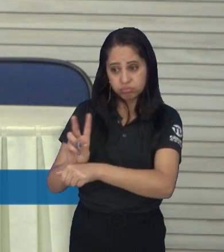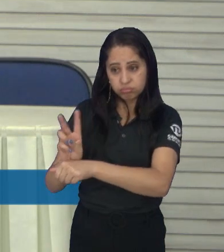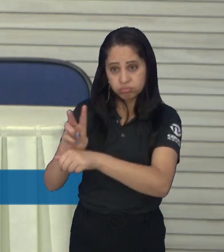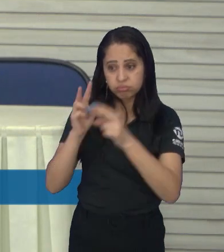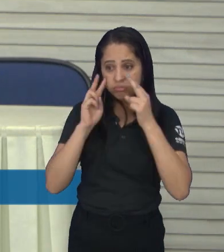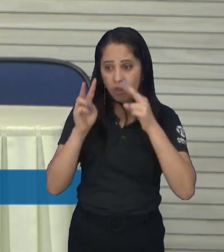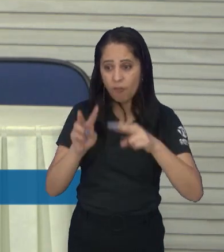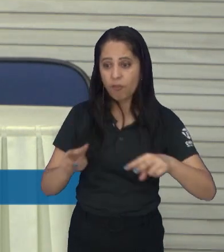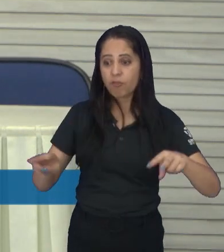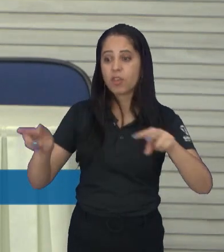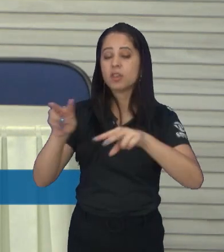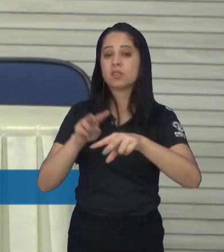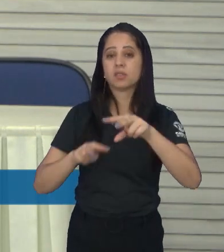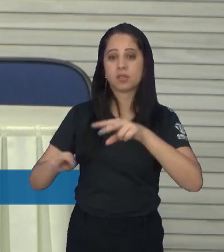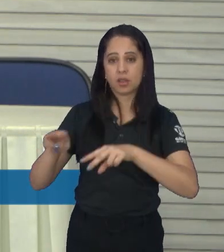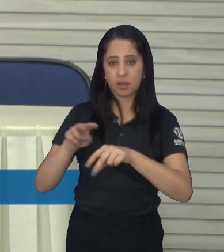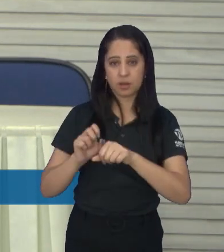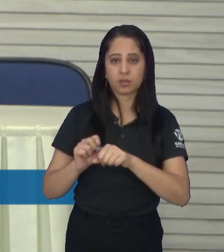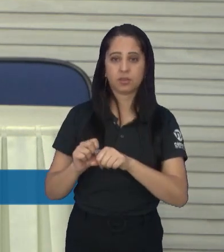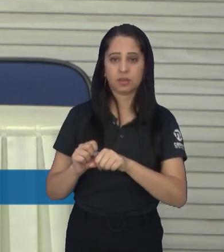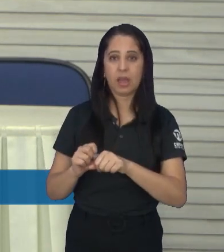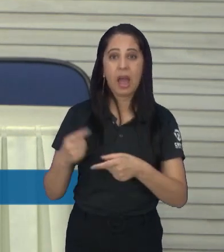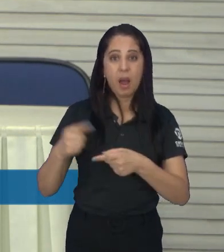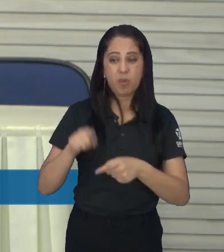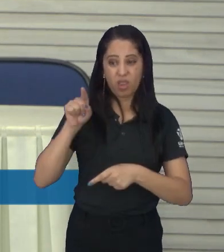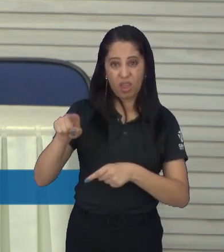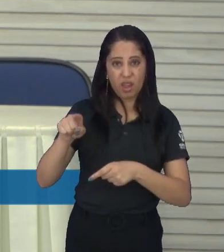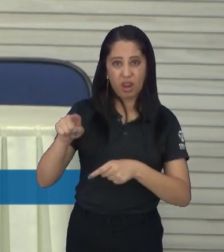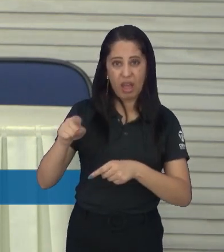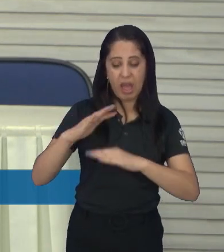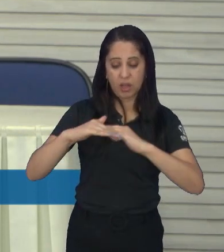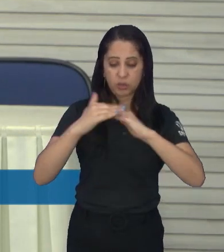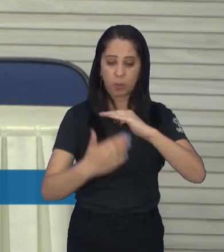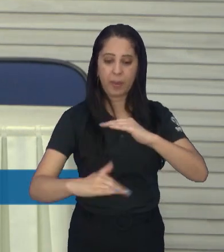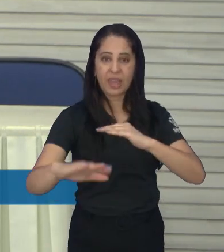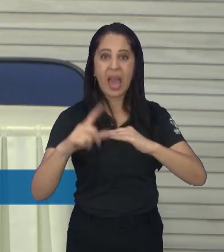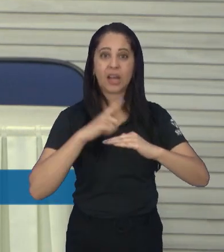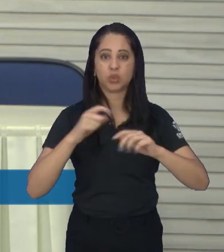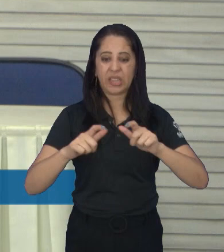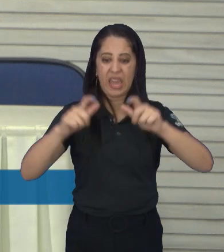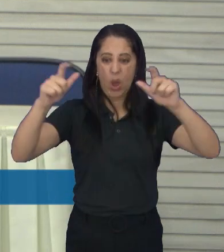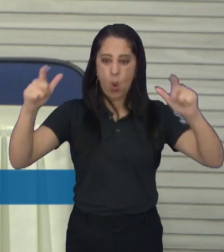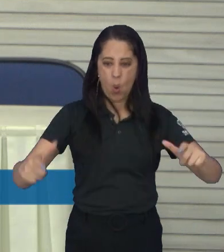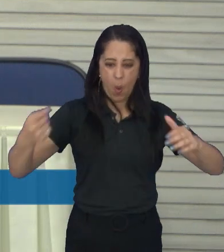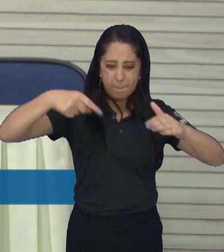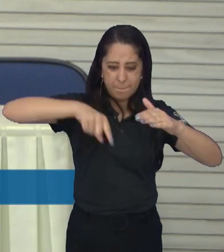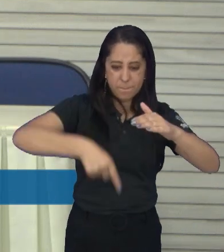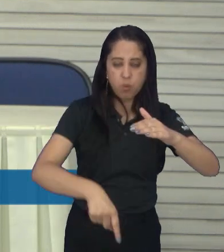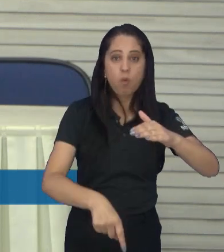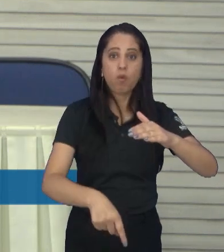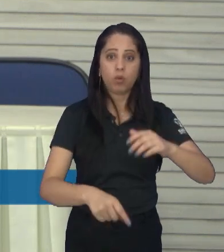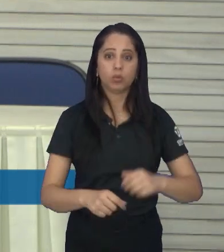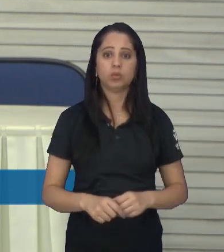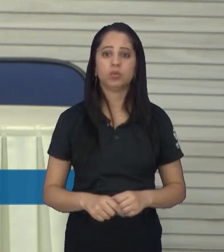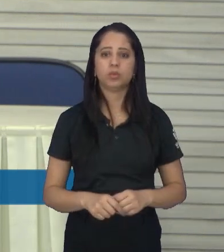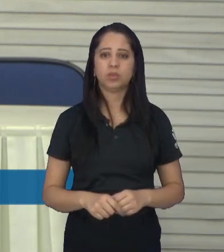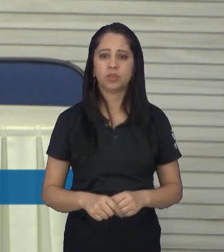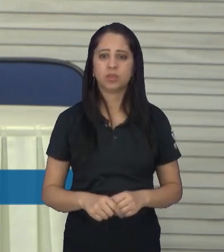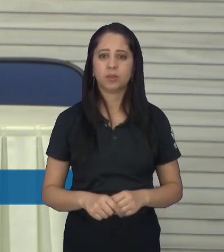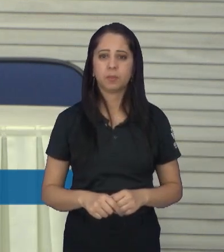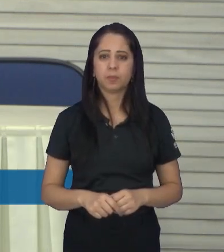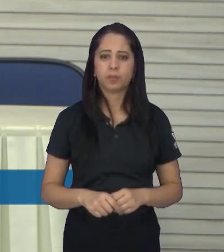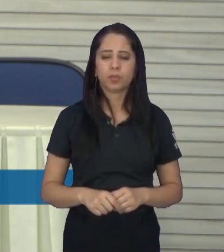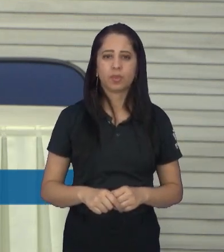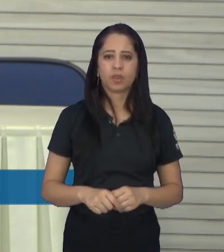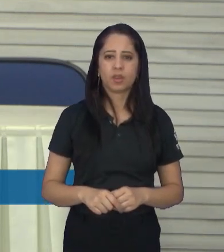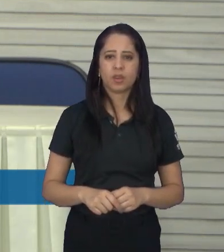dito aqui sobre um processo erosivo que tá acontecendo de uma forma muito acentuada no talude e a questão que eu levanto o seguinte talude é